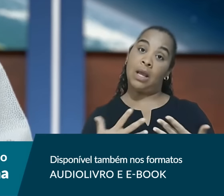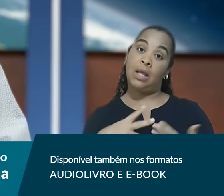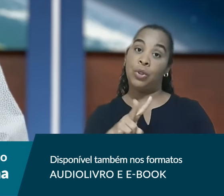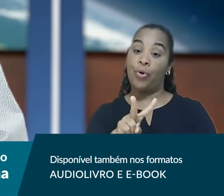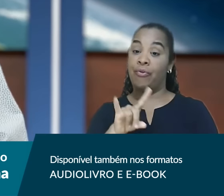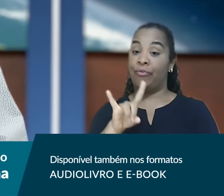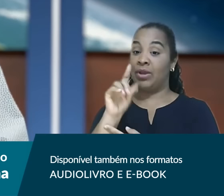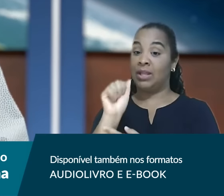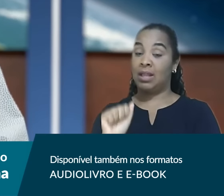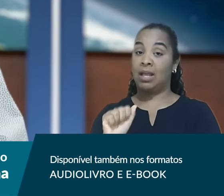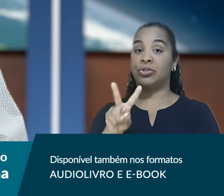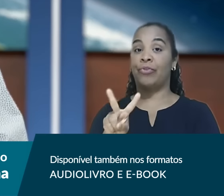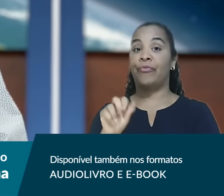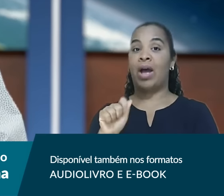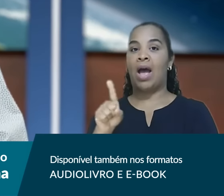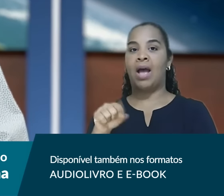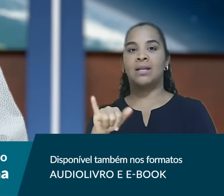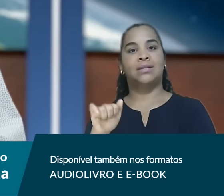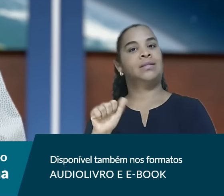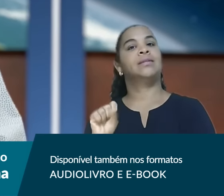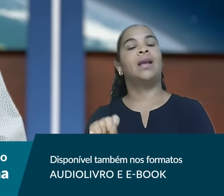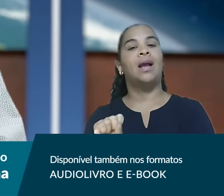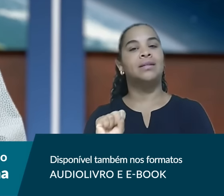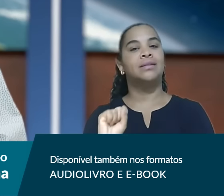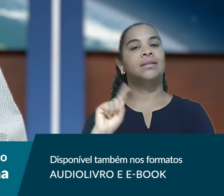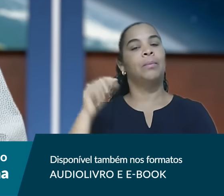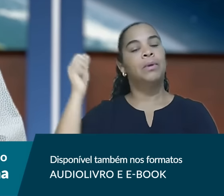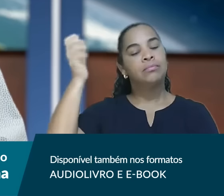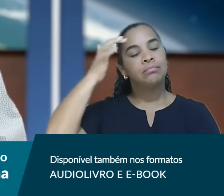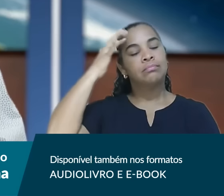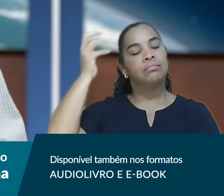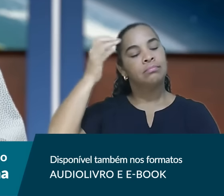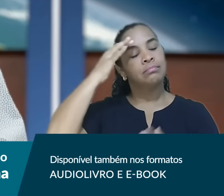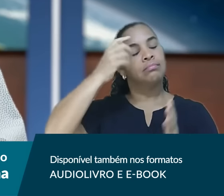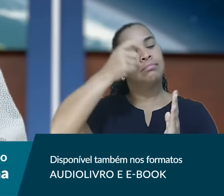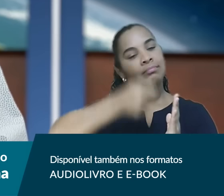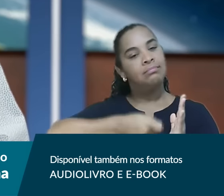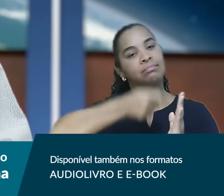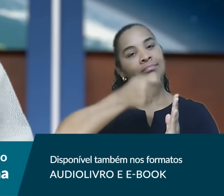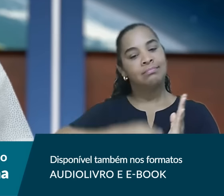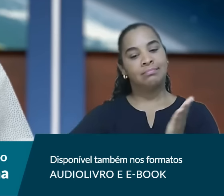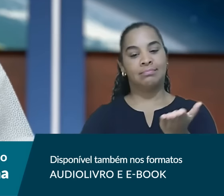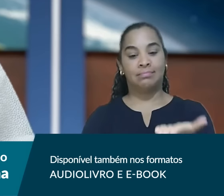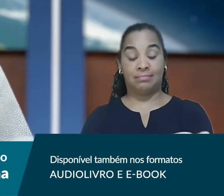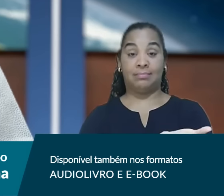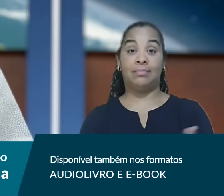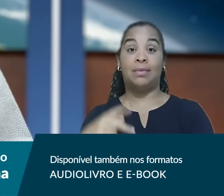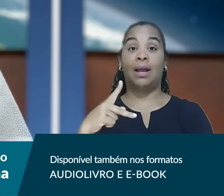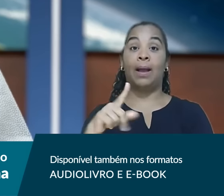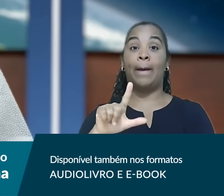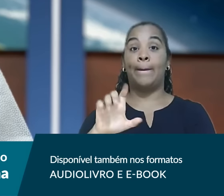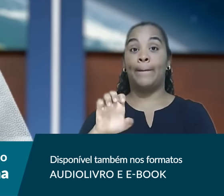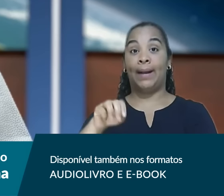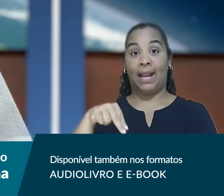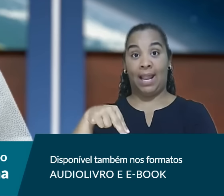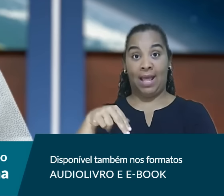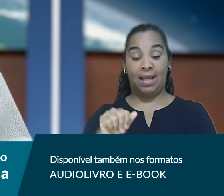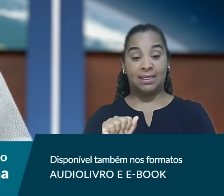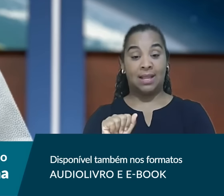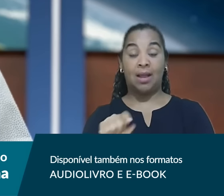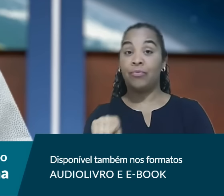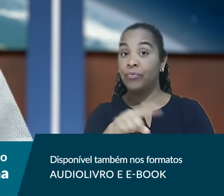Depois Preencheu-as Apresentando Essa plenitude Aos interessados A partir